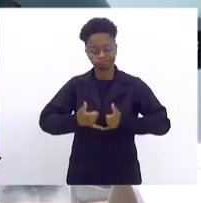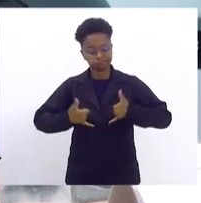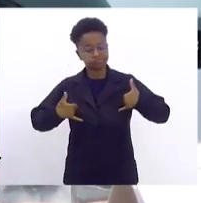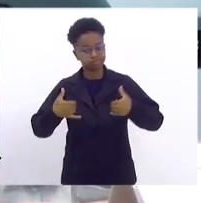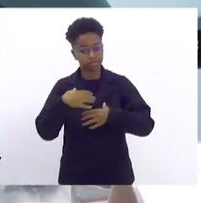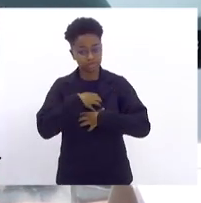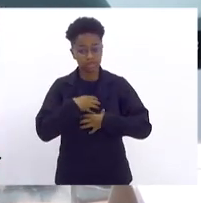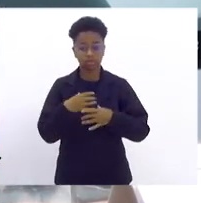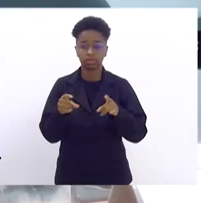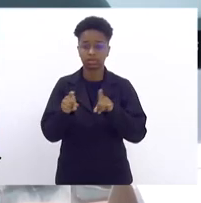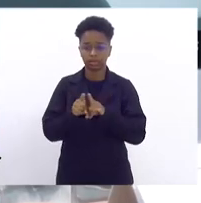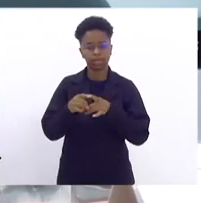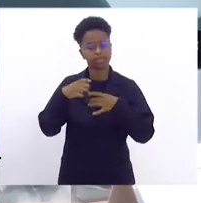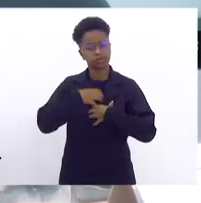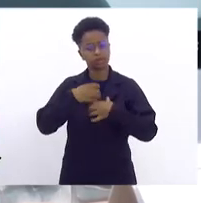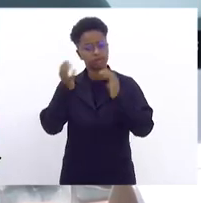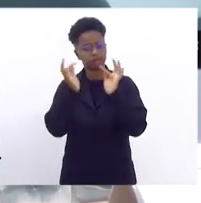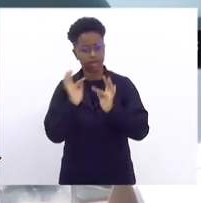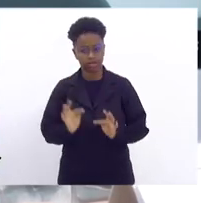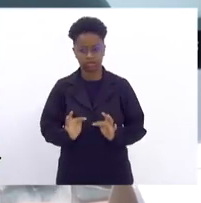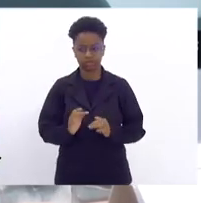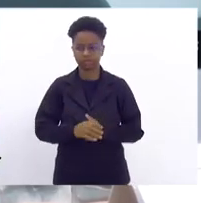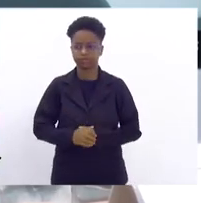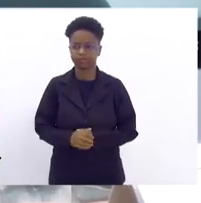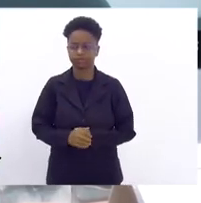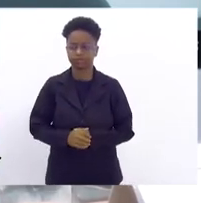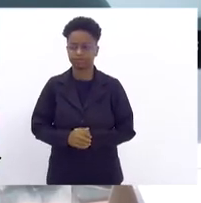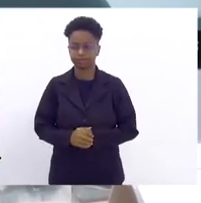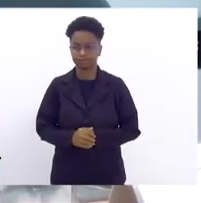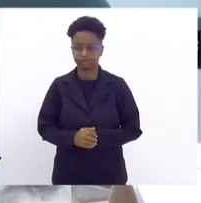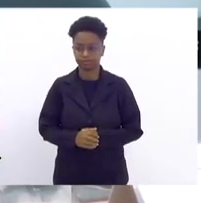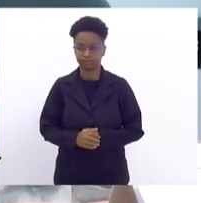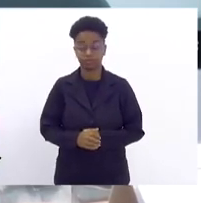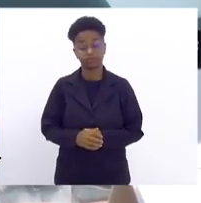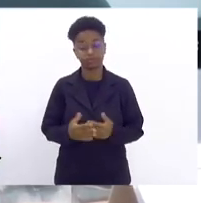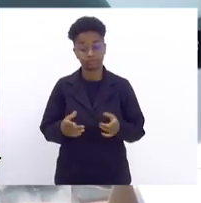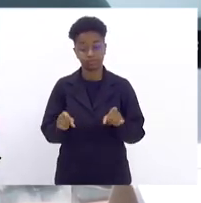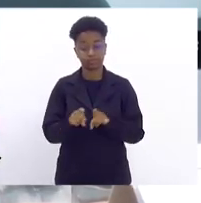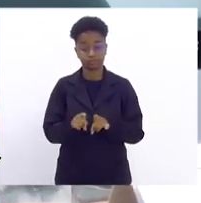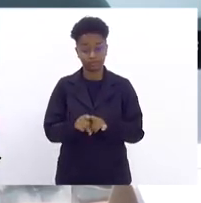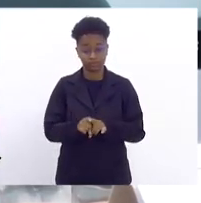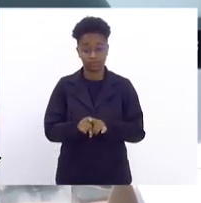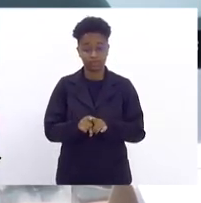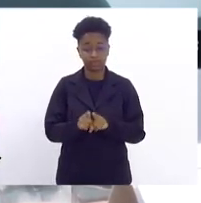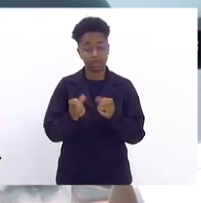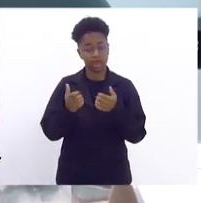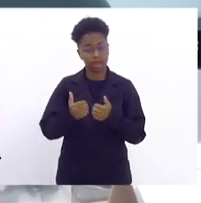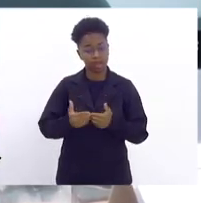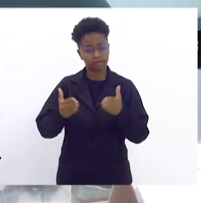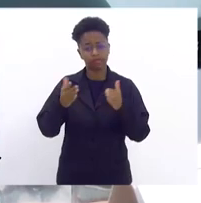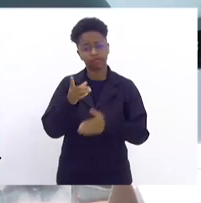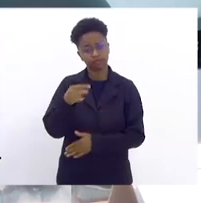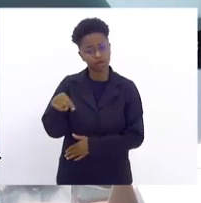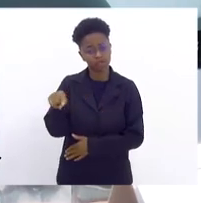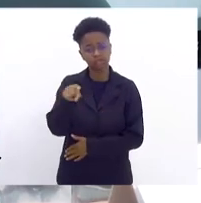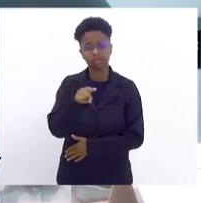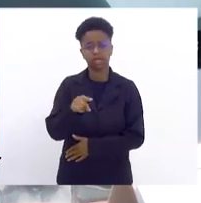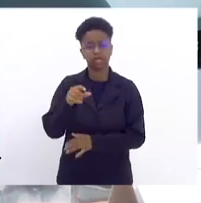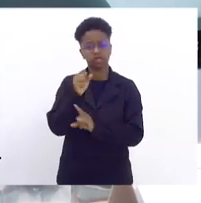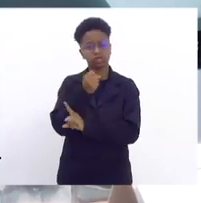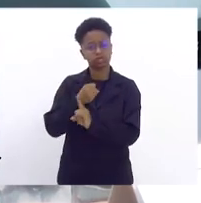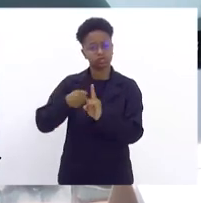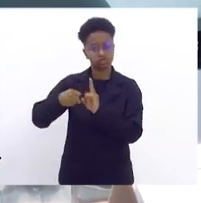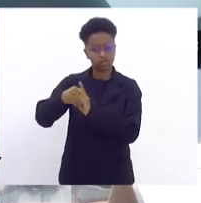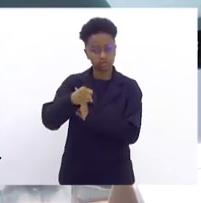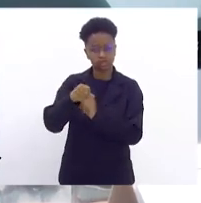muito e nos deixa também muito feliz é enfim e deixar aberto a todos vocês a toda a sociedade